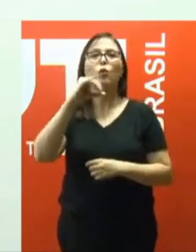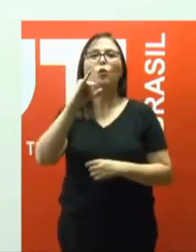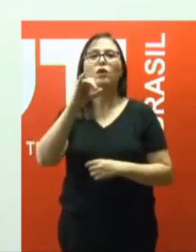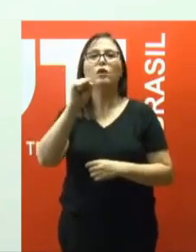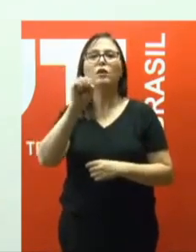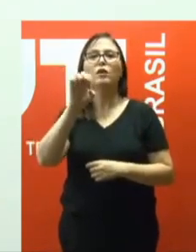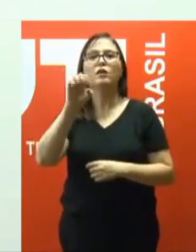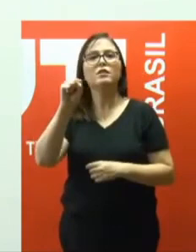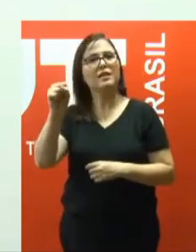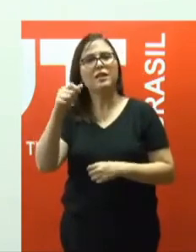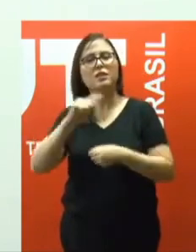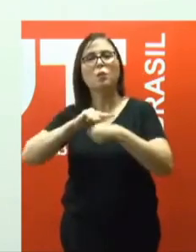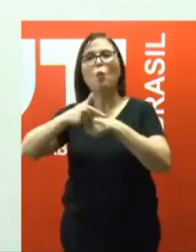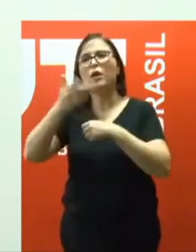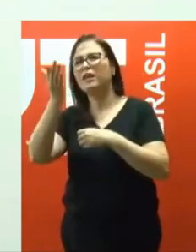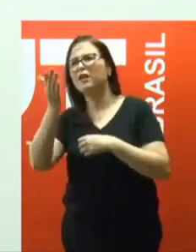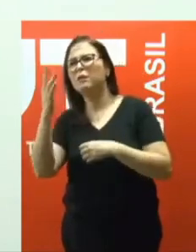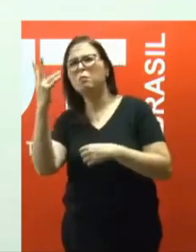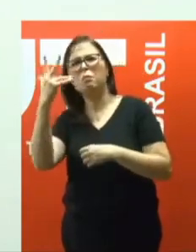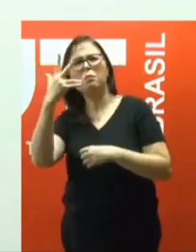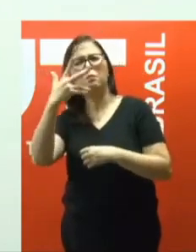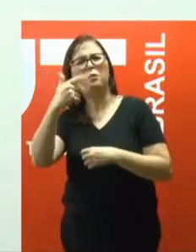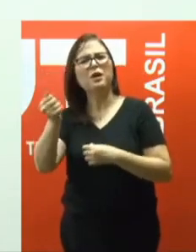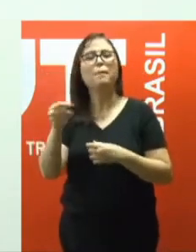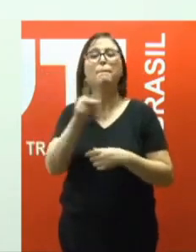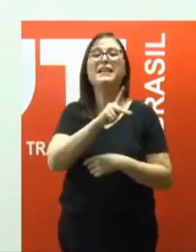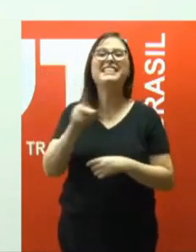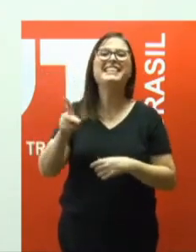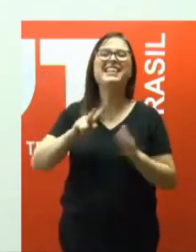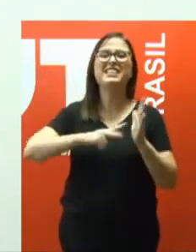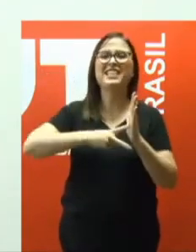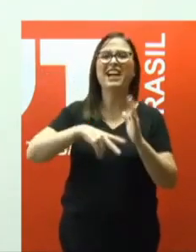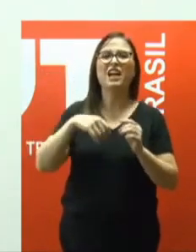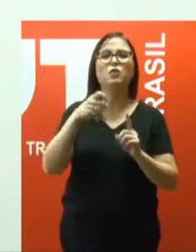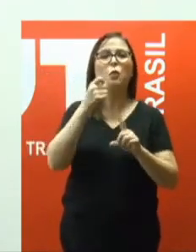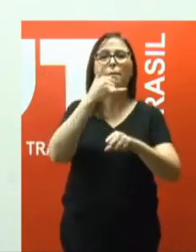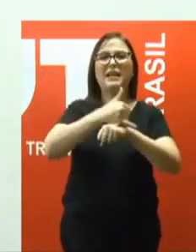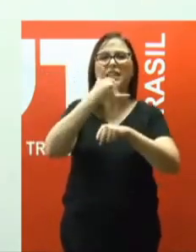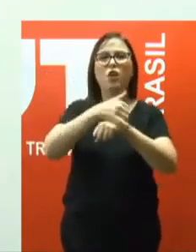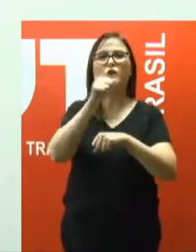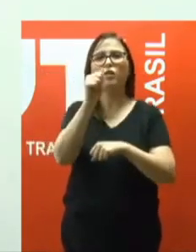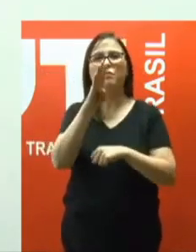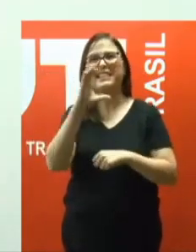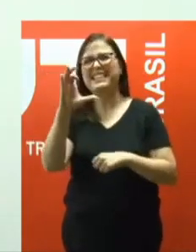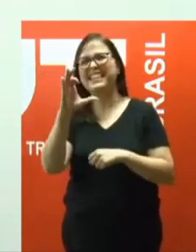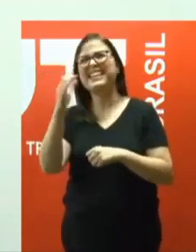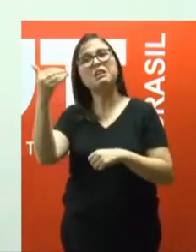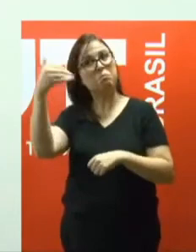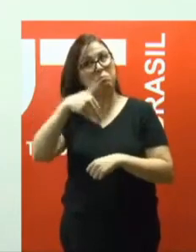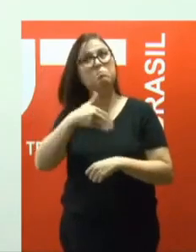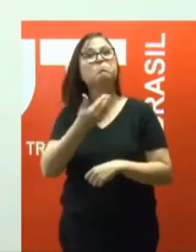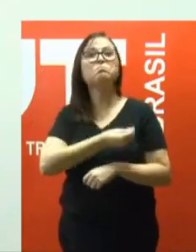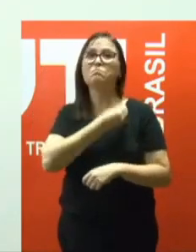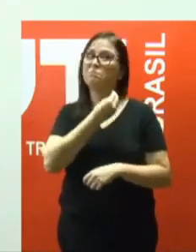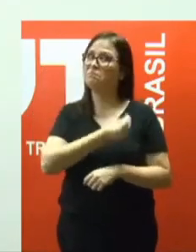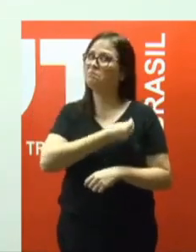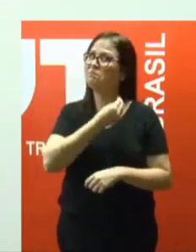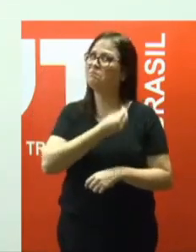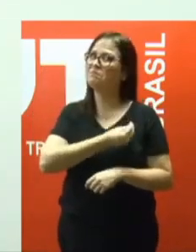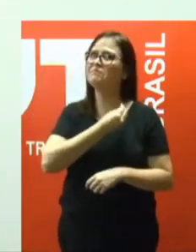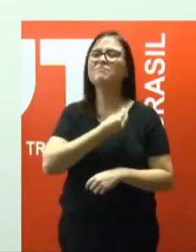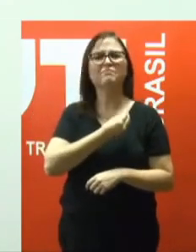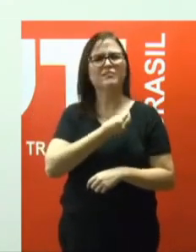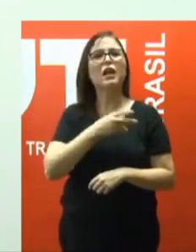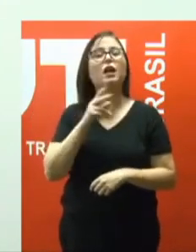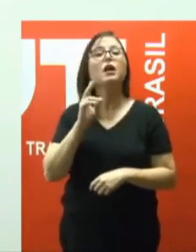beleza do Moisés, o nosso presidente do Sindicato dos Metalúrgicos, São Bernardo do Campo, ele está visitando muita porta